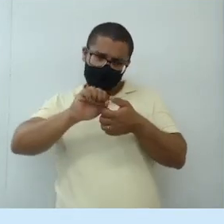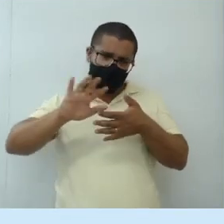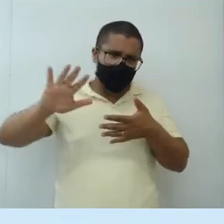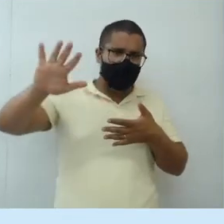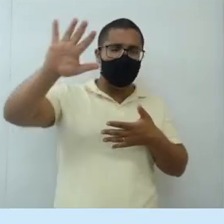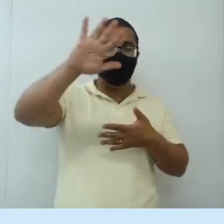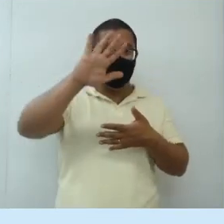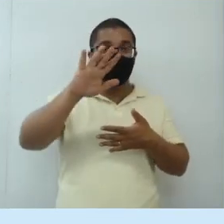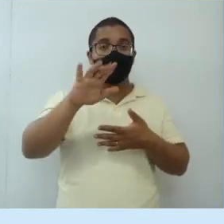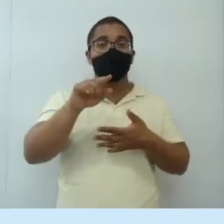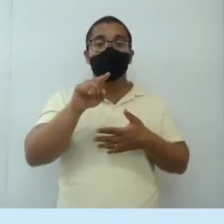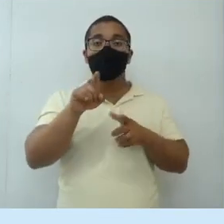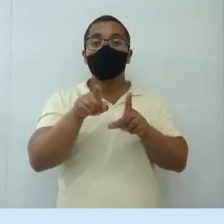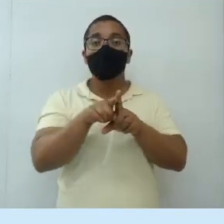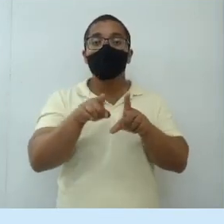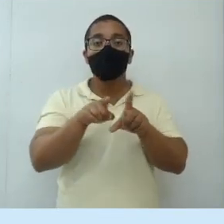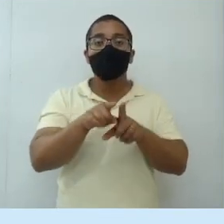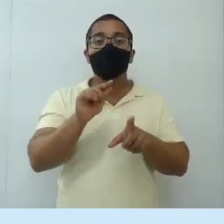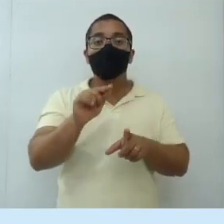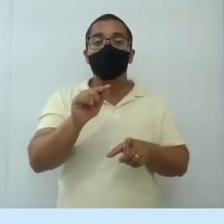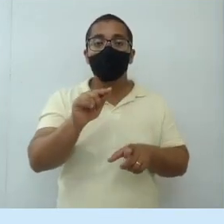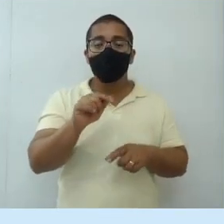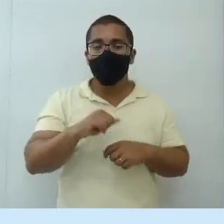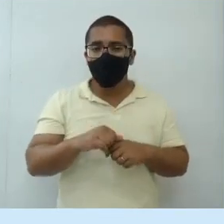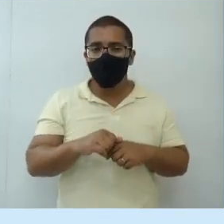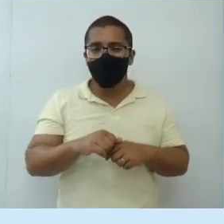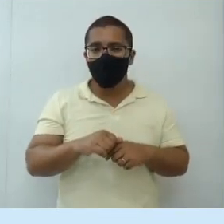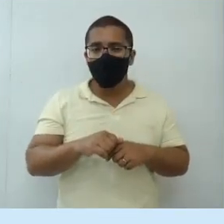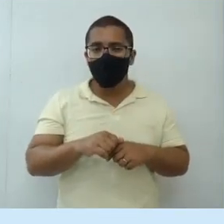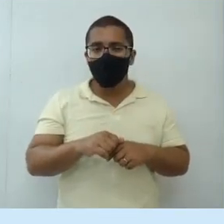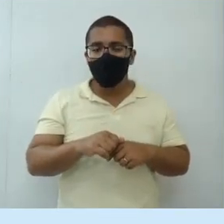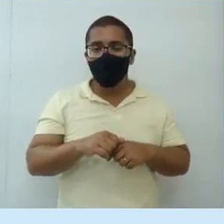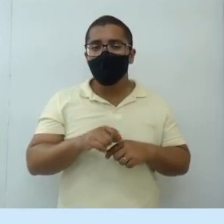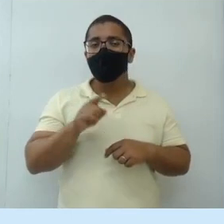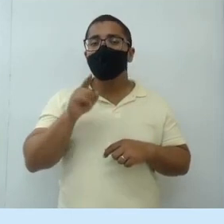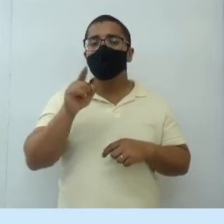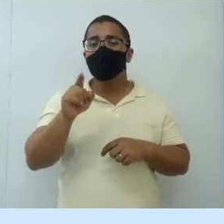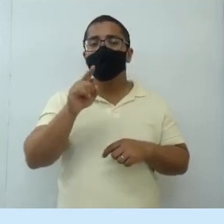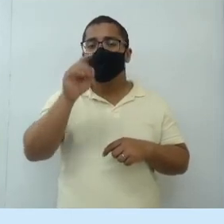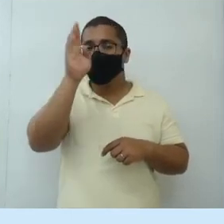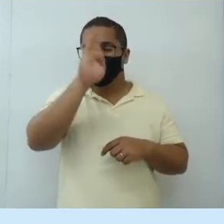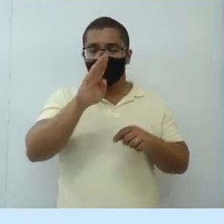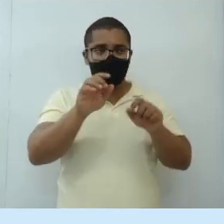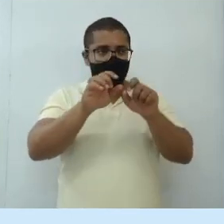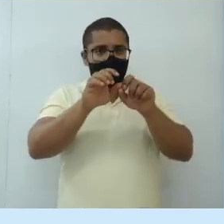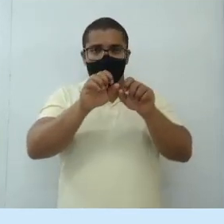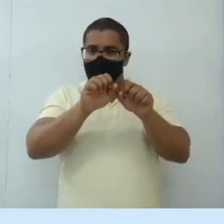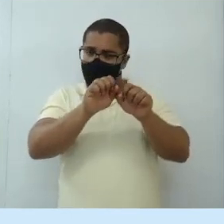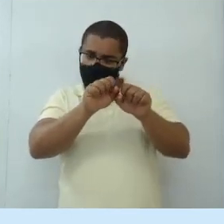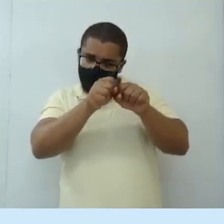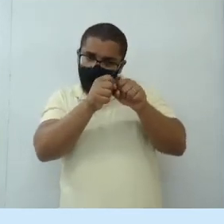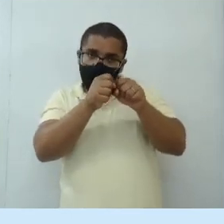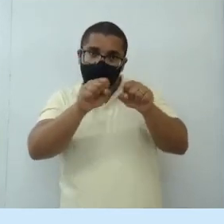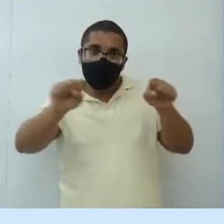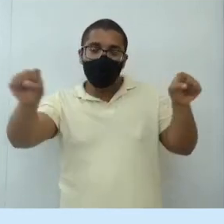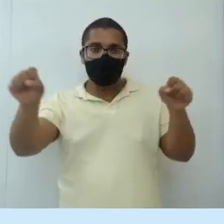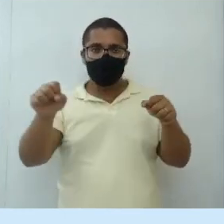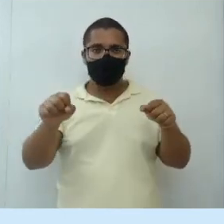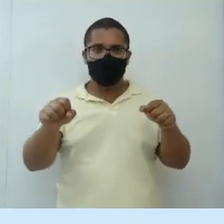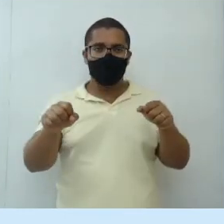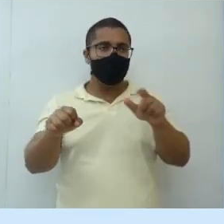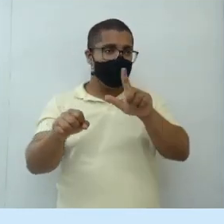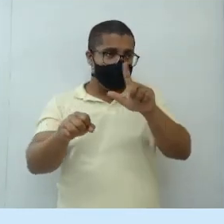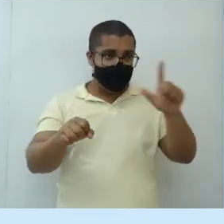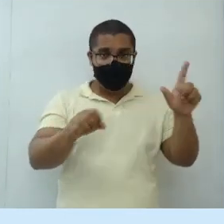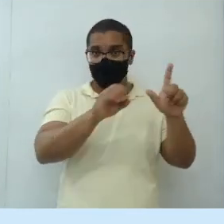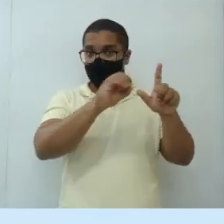territorialmente ele é um país que ele tem uma extenção ou é horizontal curso de Leste